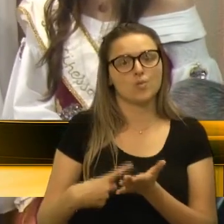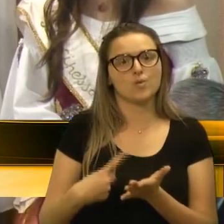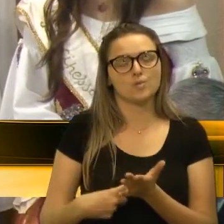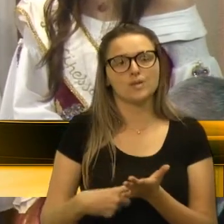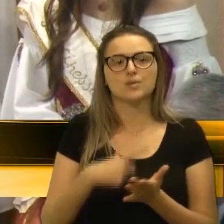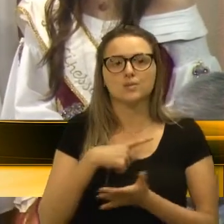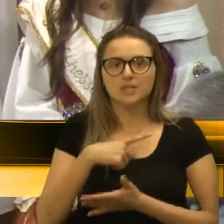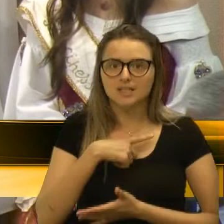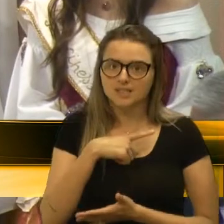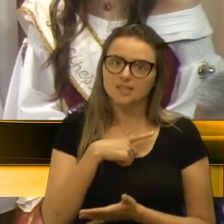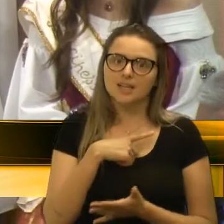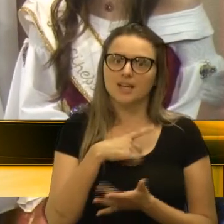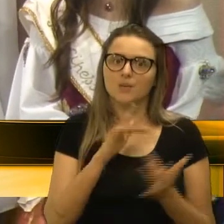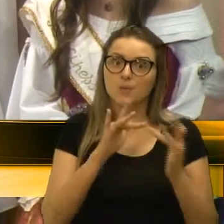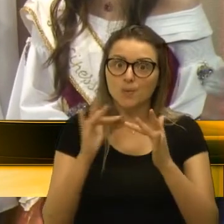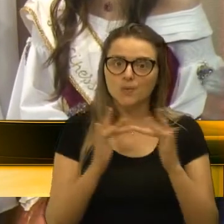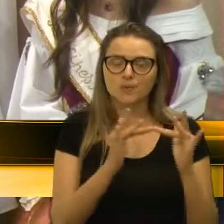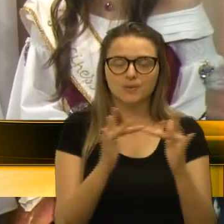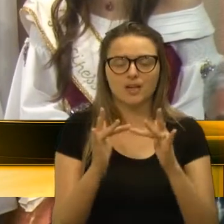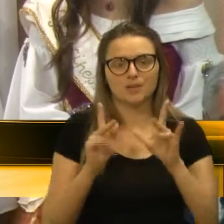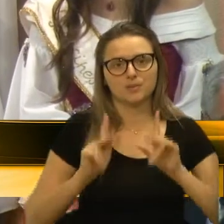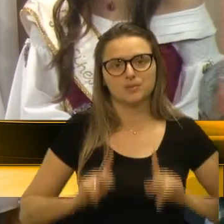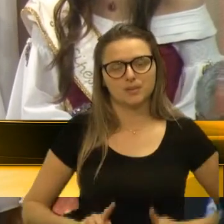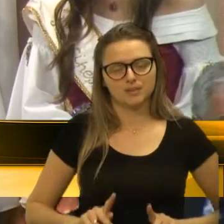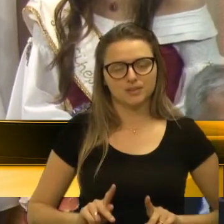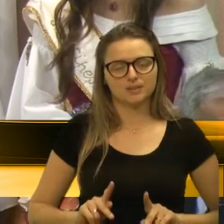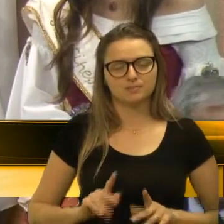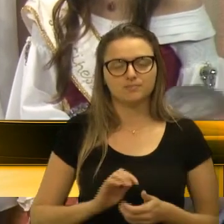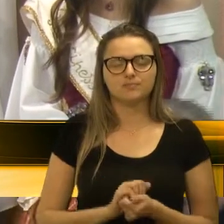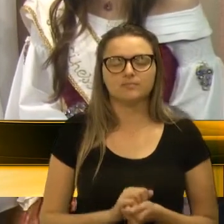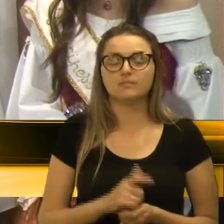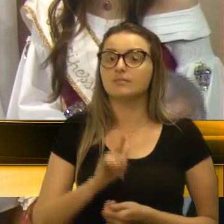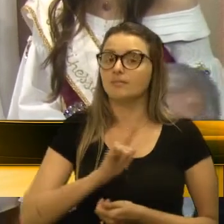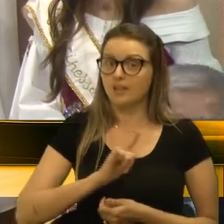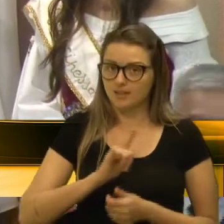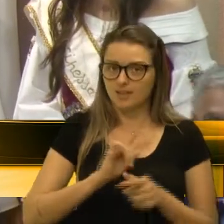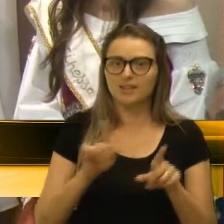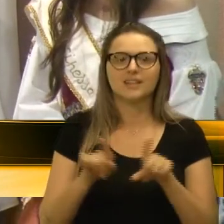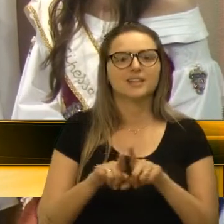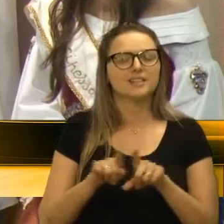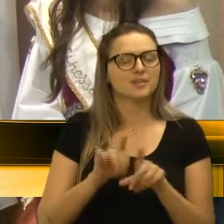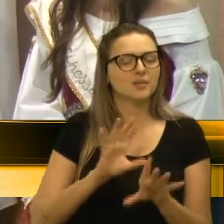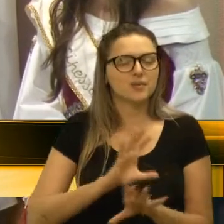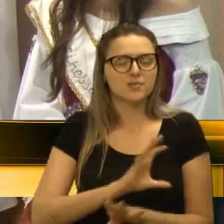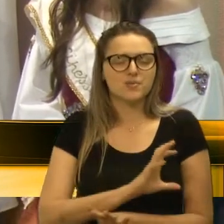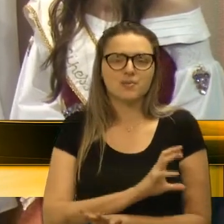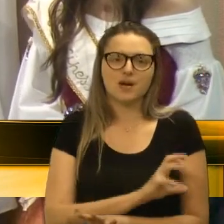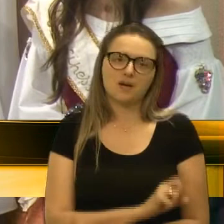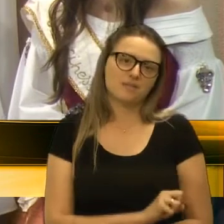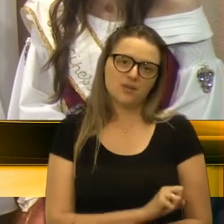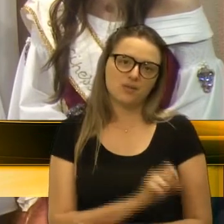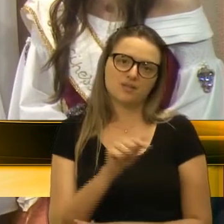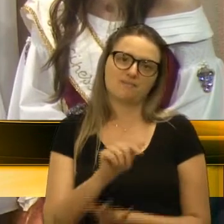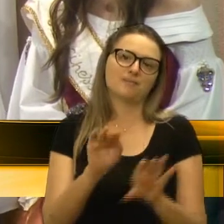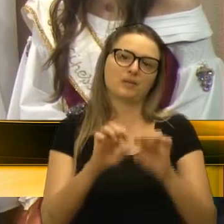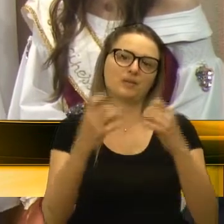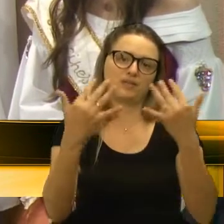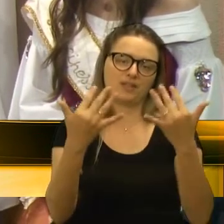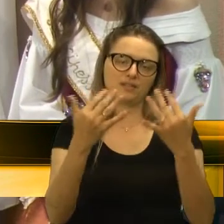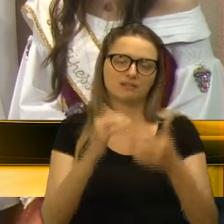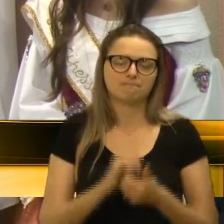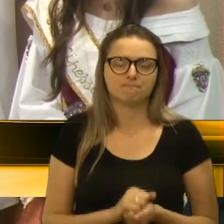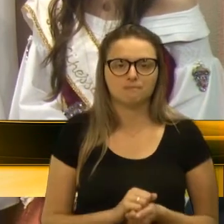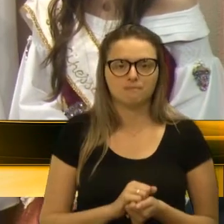receber as pessoas. E temos também um amor muito grande por ela.